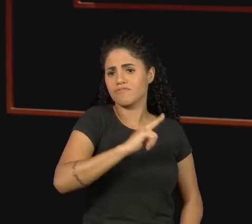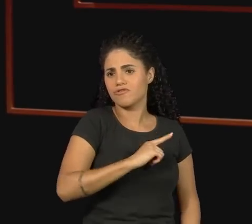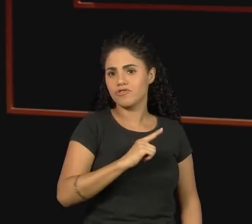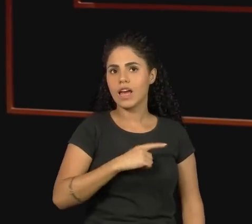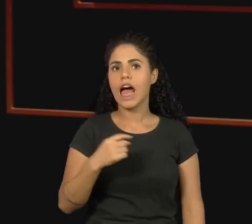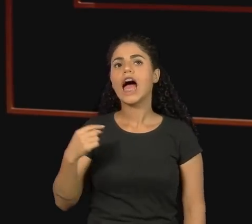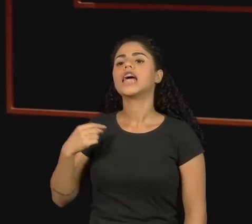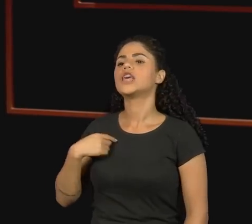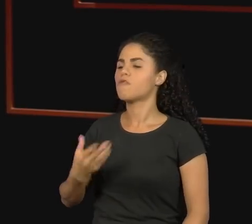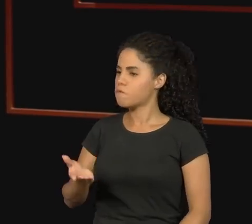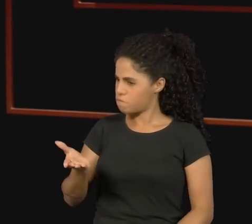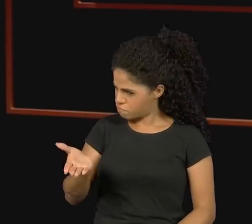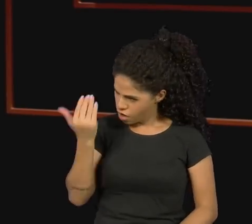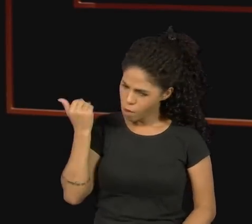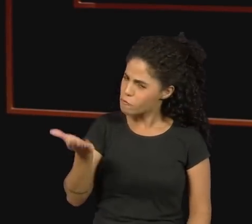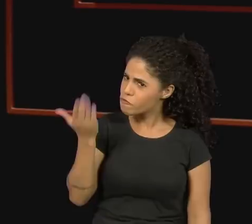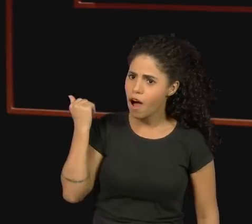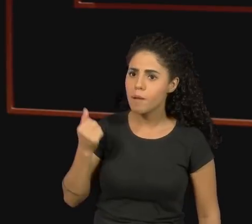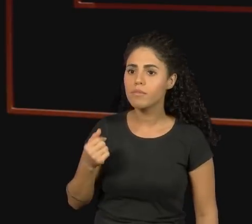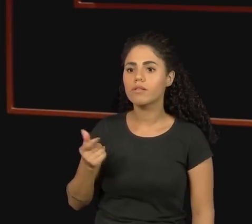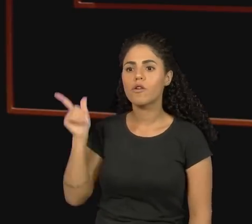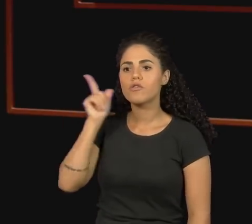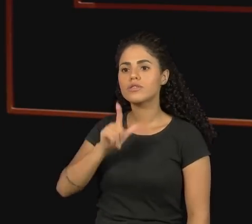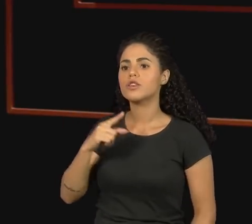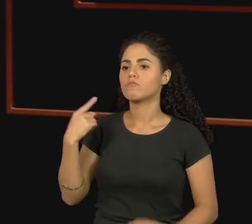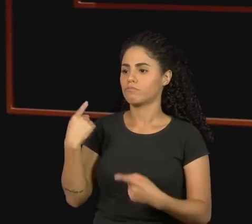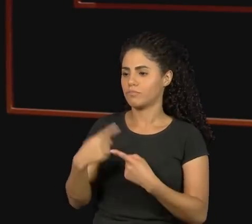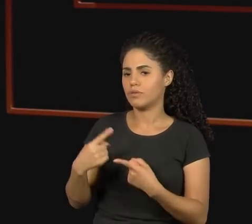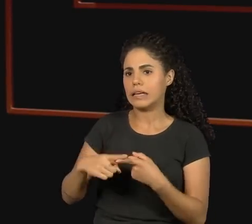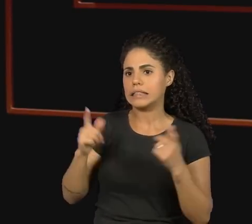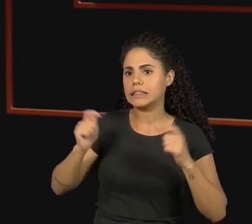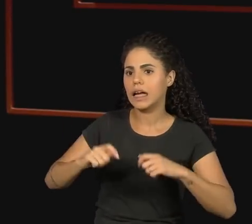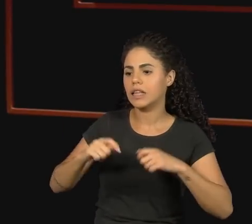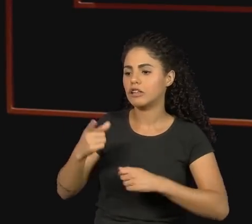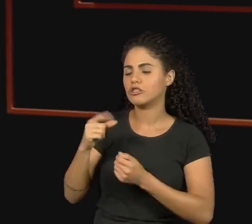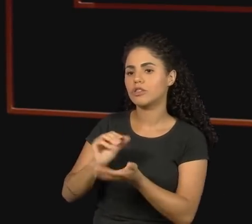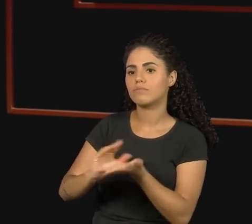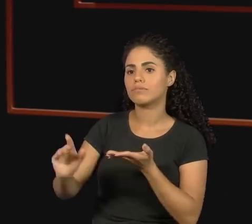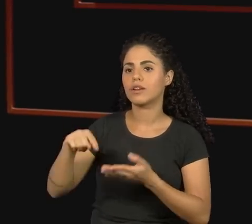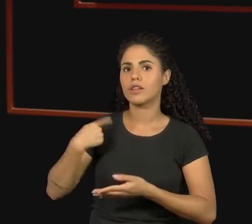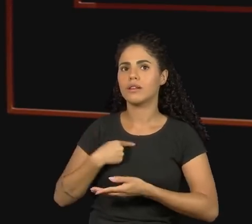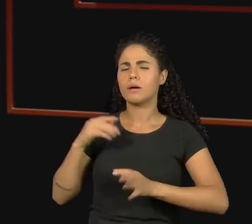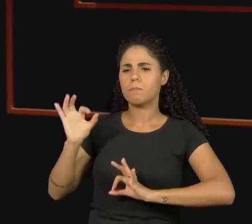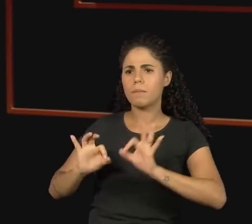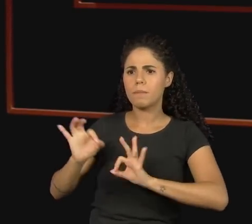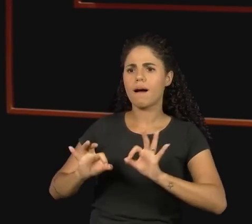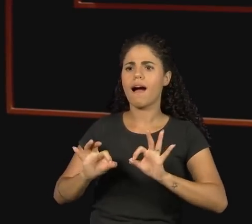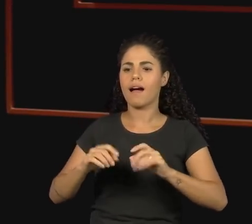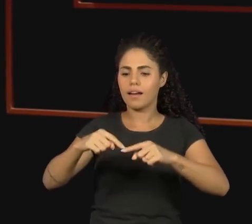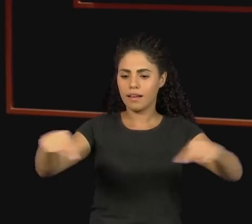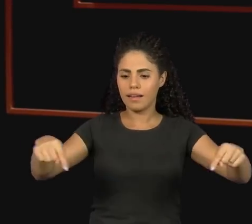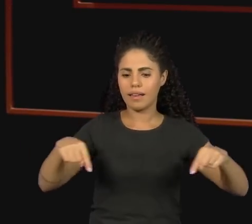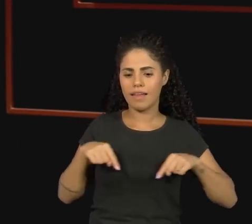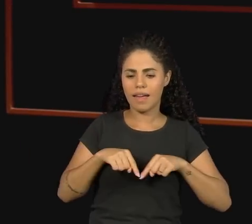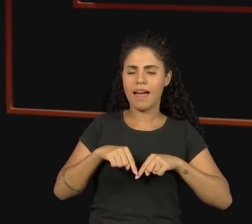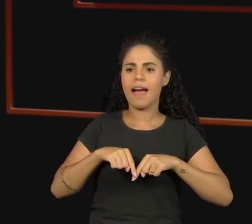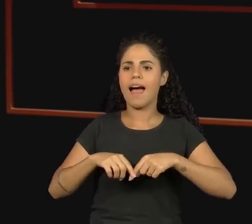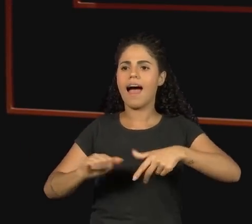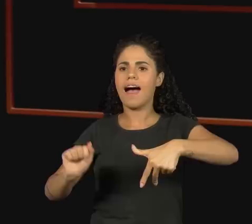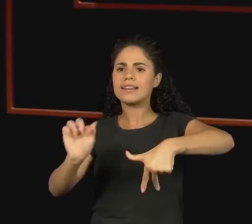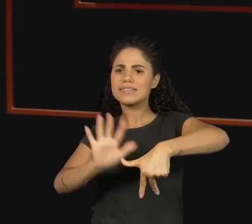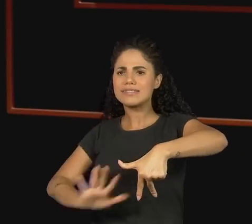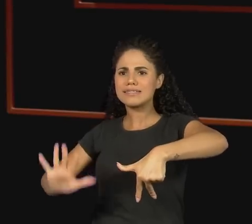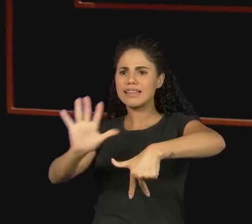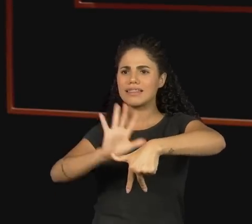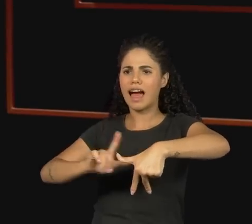jeito, vamos fazer, porque o dinheiro vai chegar, Fizemos, inclusive, o cenário, estava tudo pronto. Há uma semana,